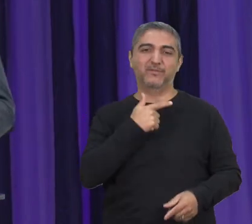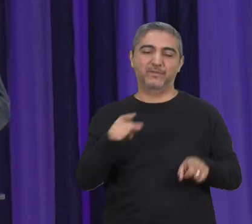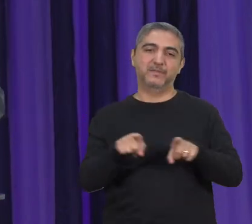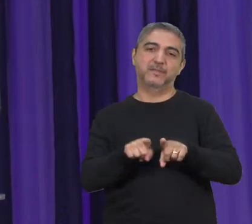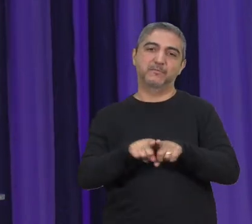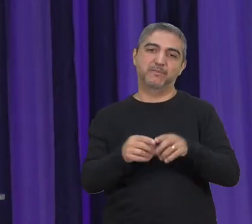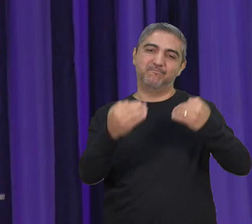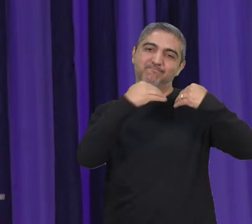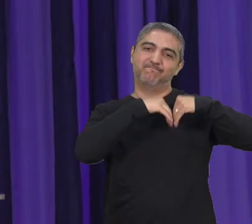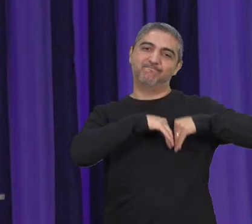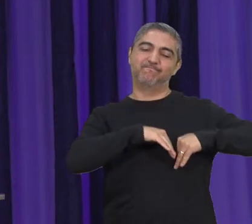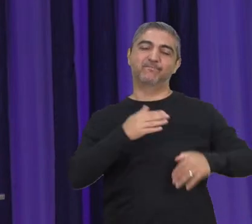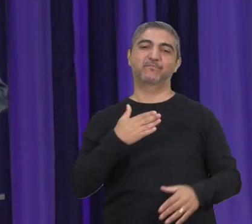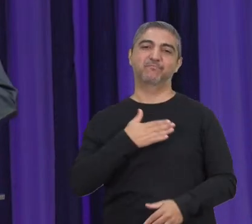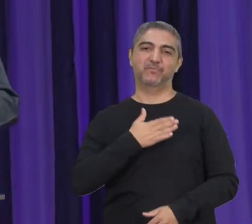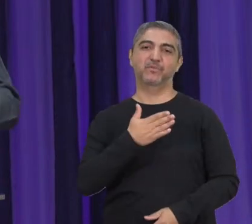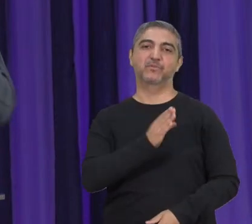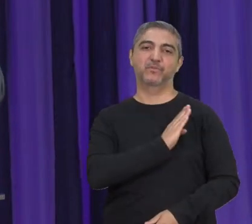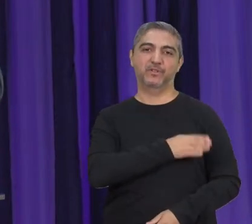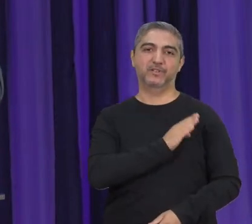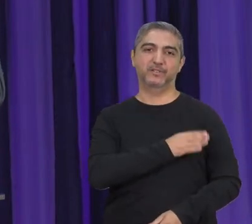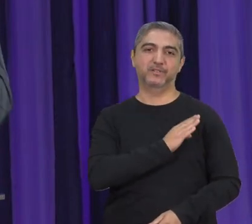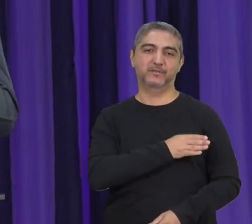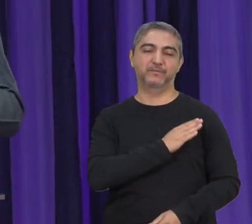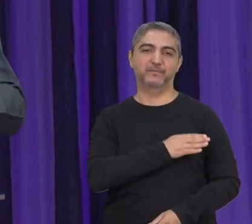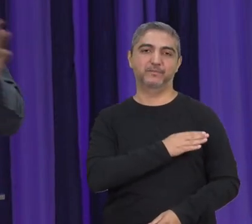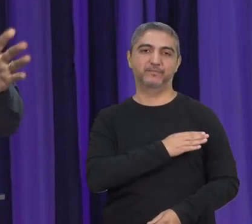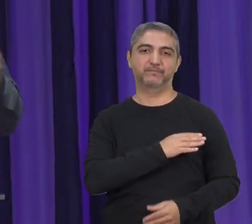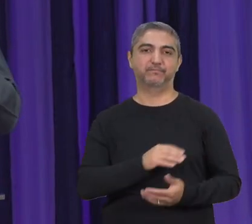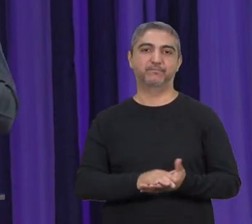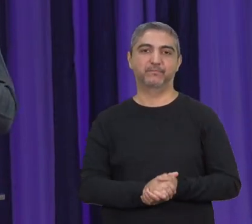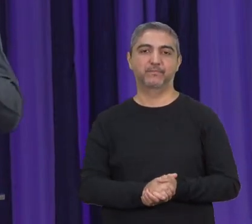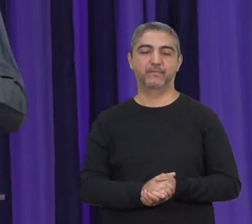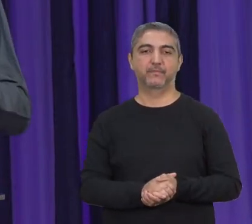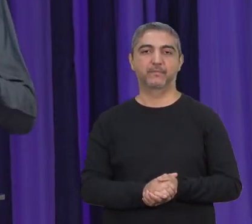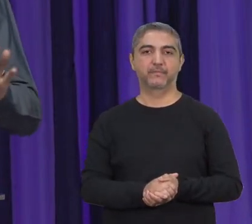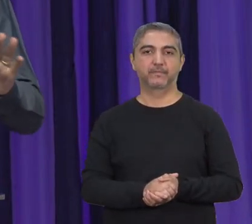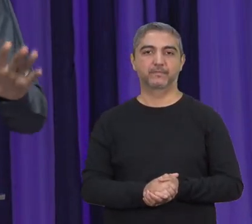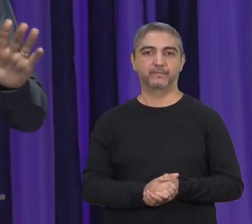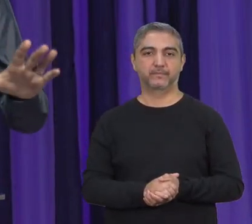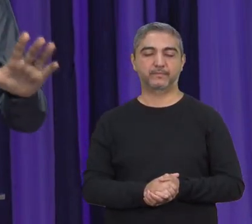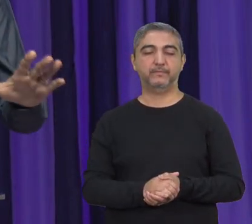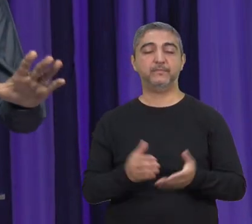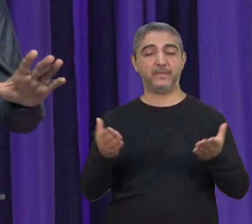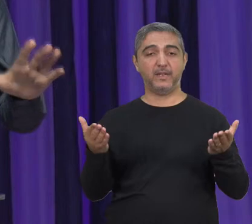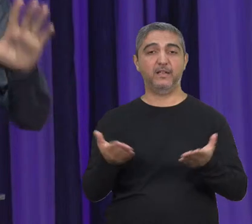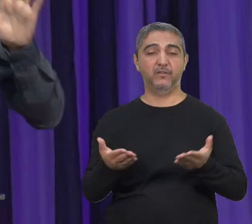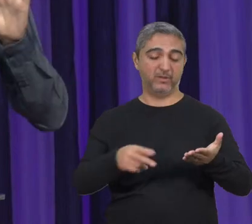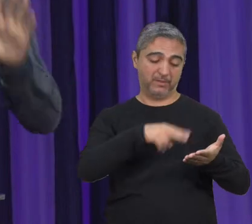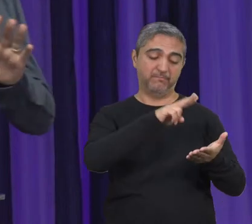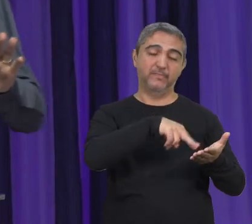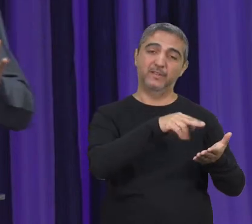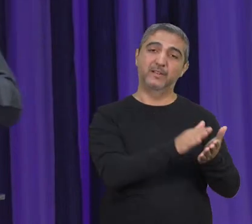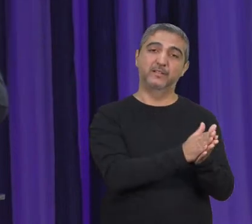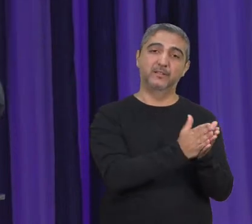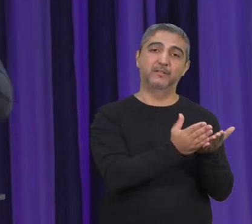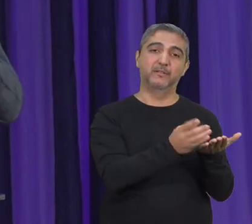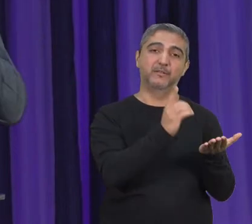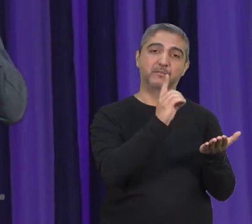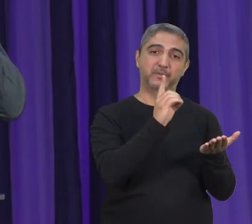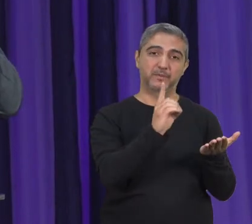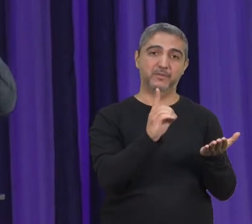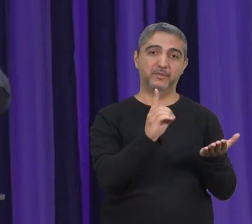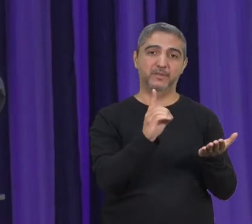E agora não sou eu que vou falar, aliás, eu espero que você não me ouça, que você ouça a palavra de Deus. Essa é a intenção dessa